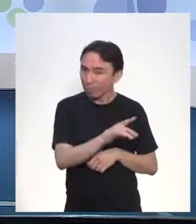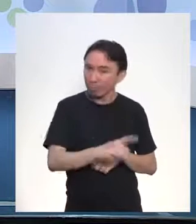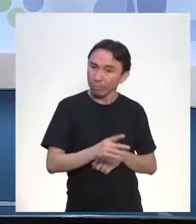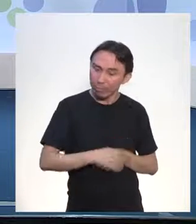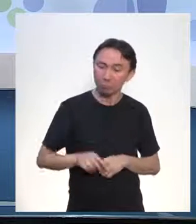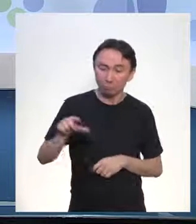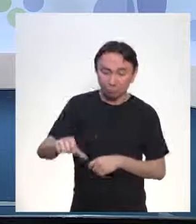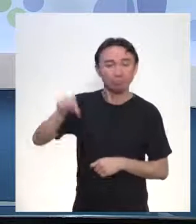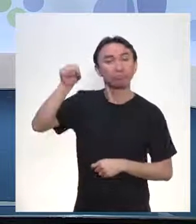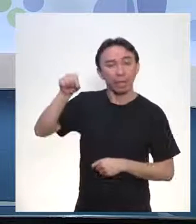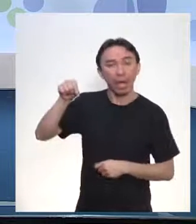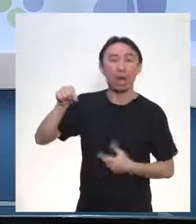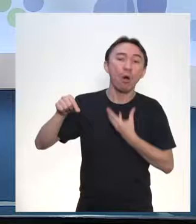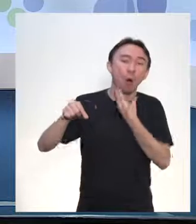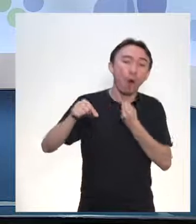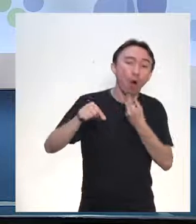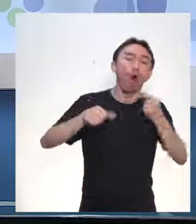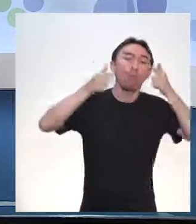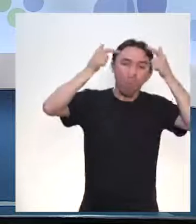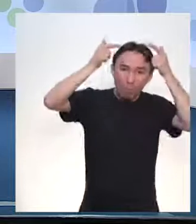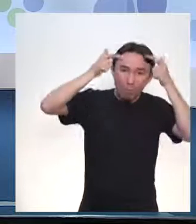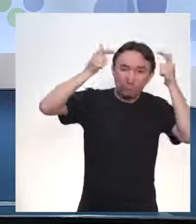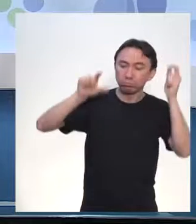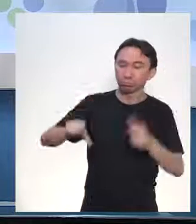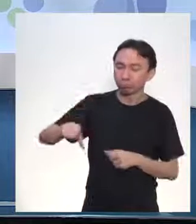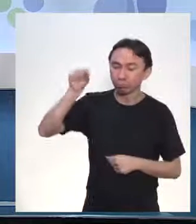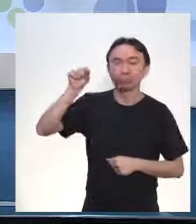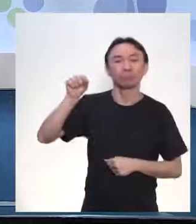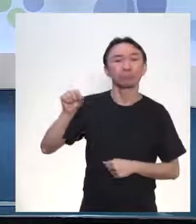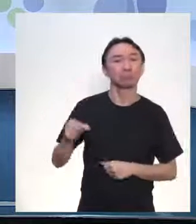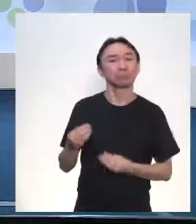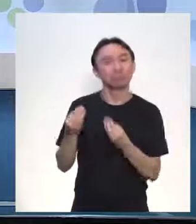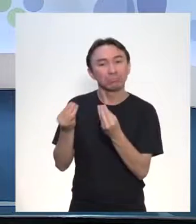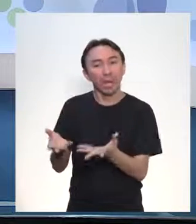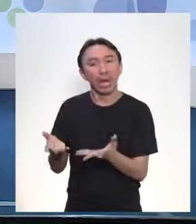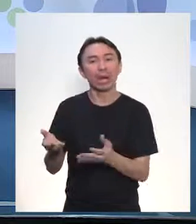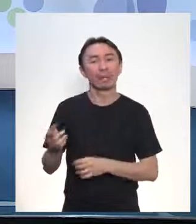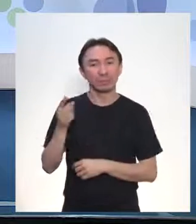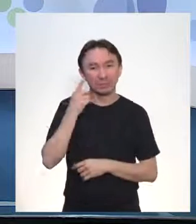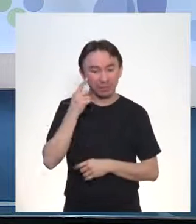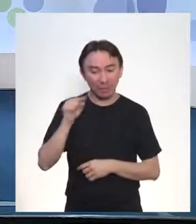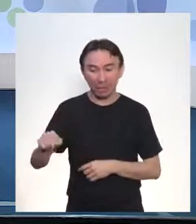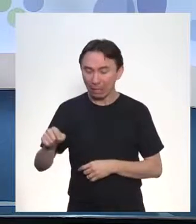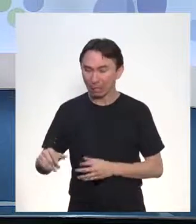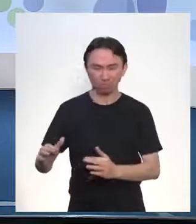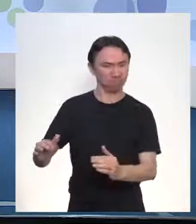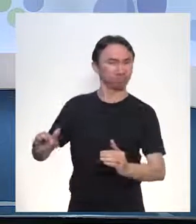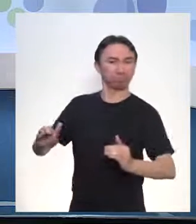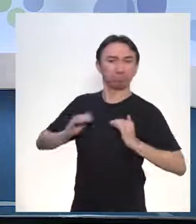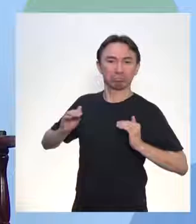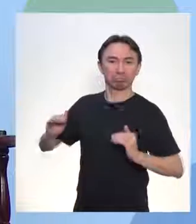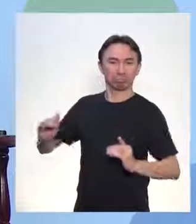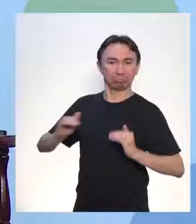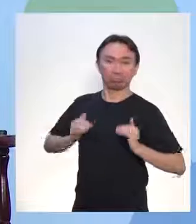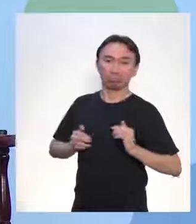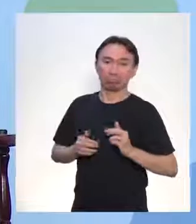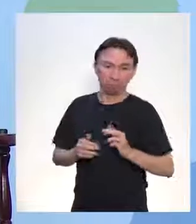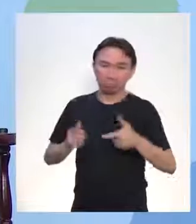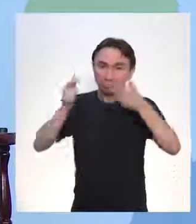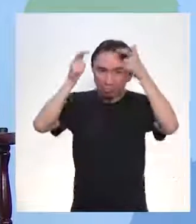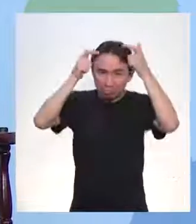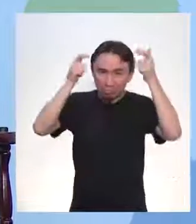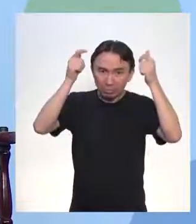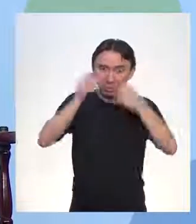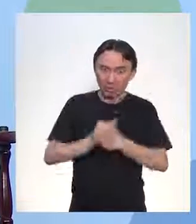um estado de total fidelidade e devoção ao rei. O rei, perante as pessoas fiéis, leais a ele, ele distribuía